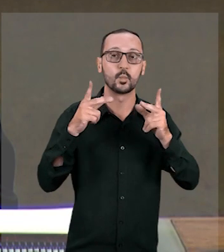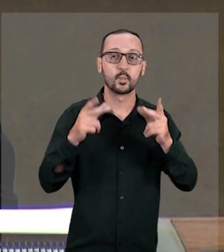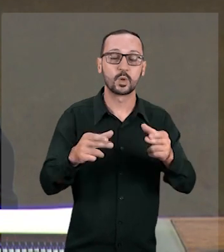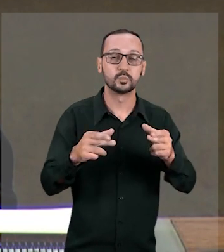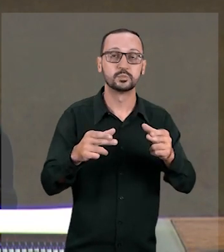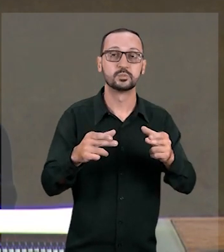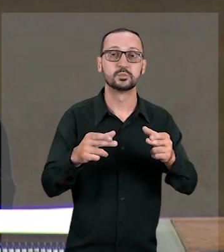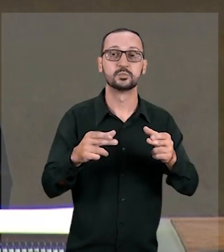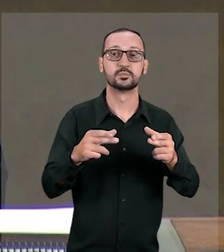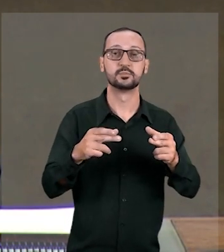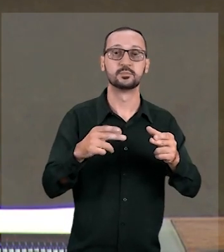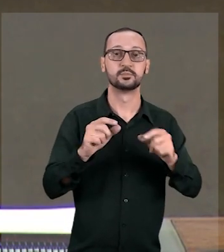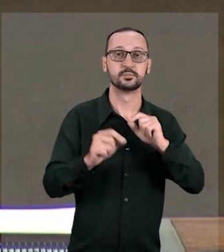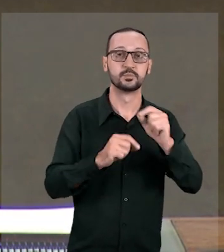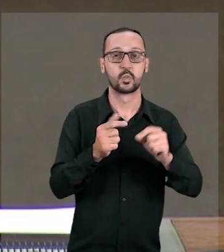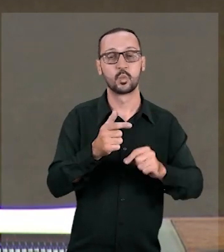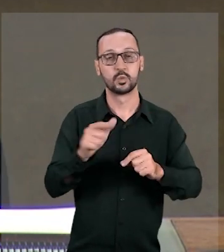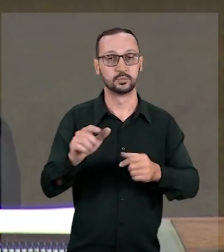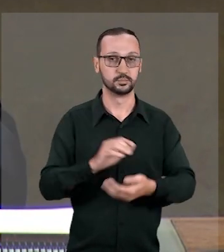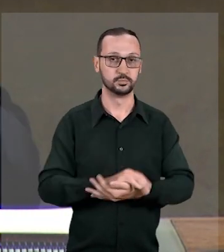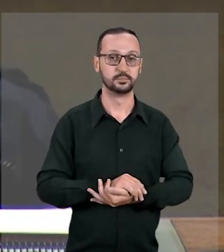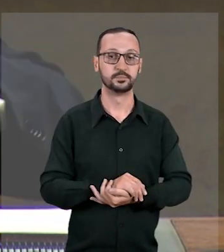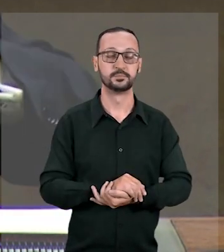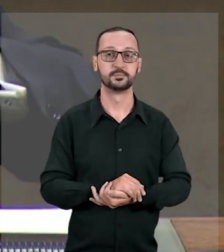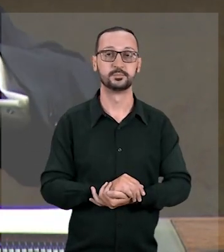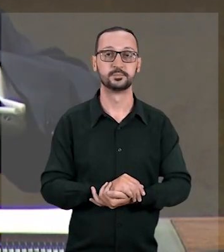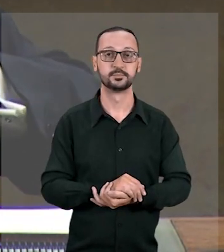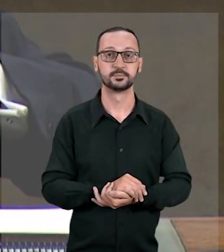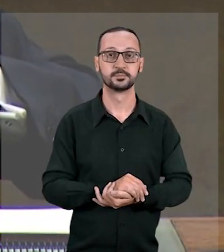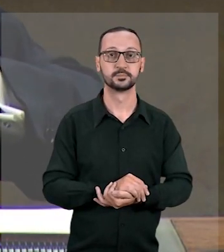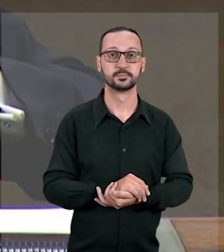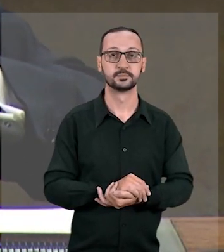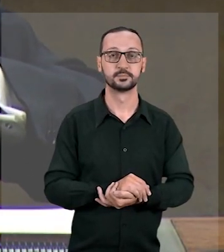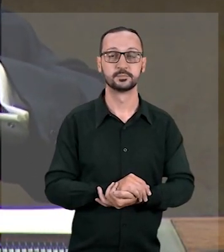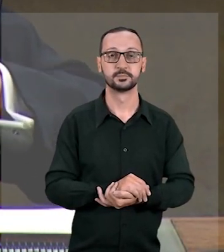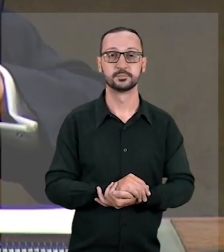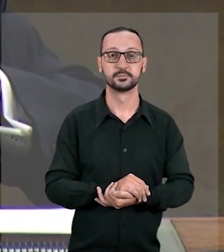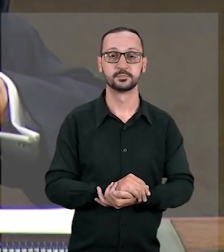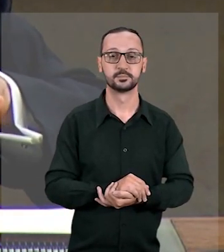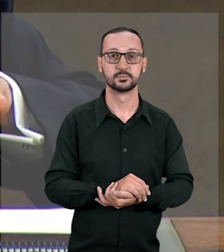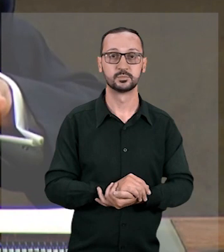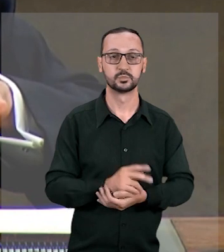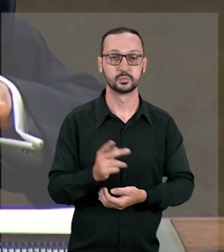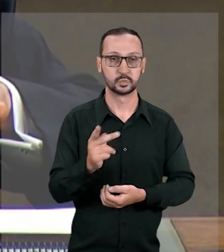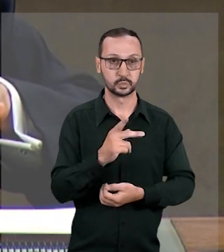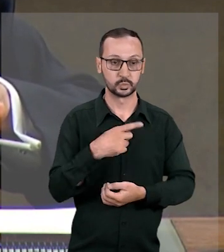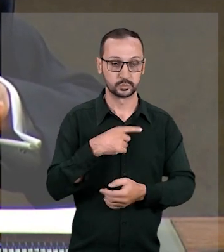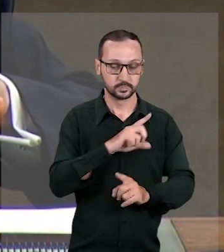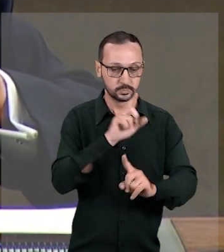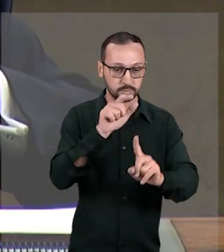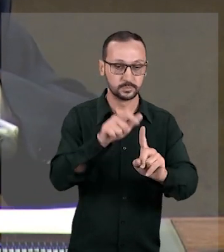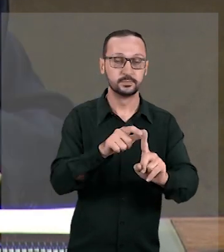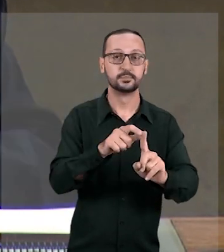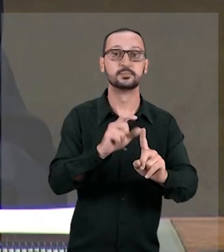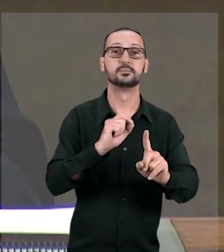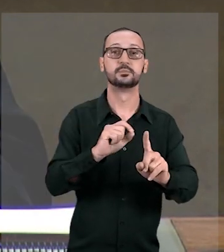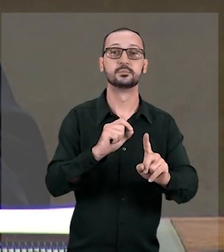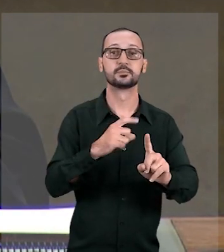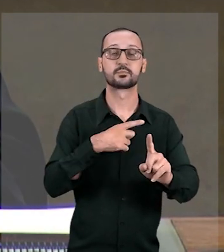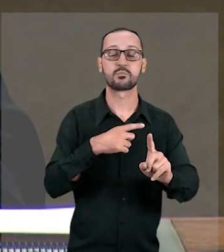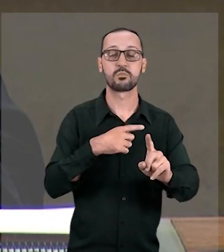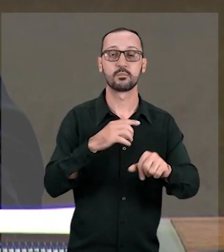deferentes para com os outros poderes. No desempenho dessas duas missões, os